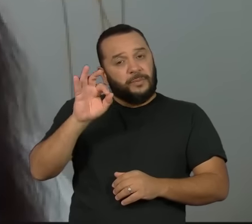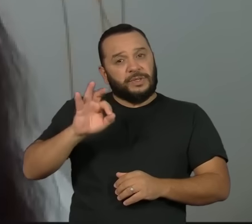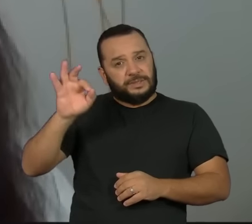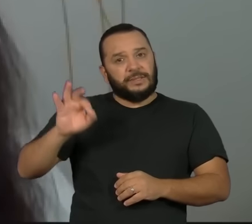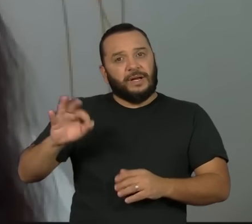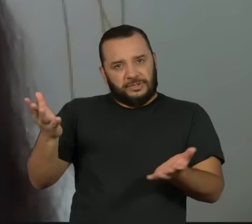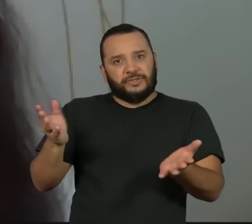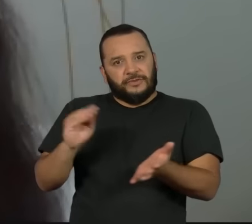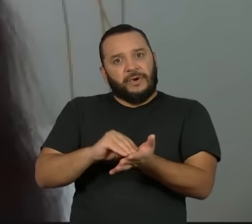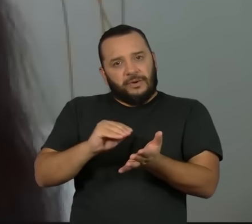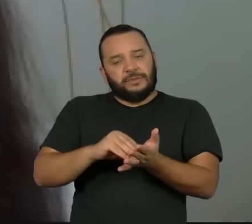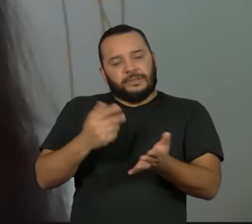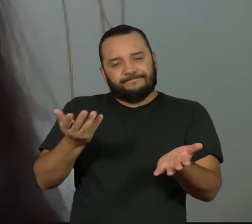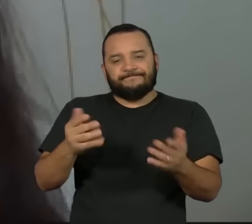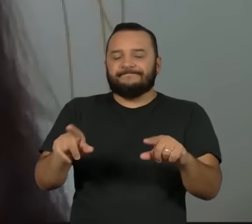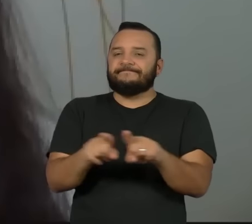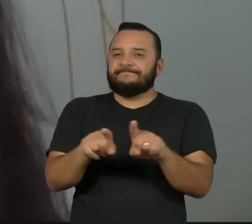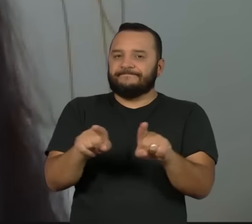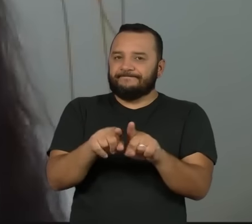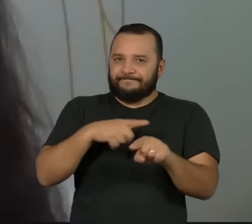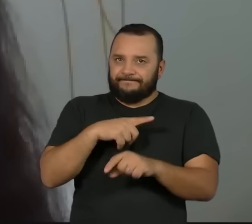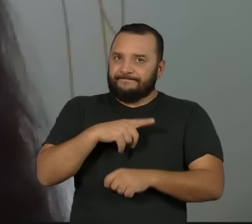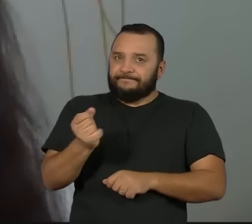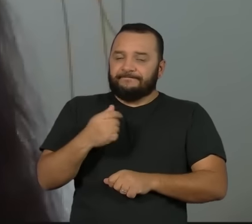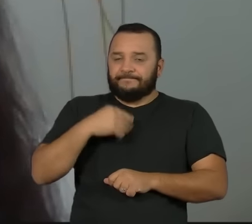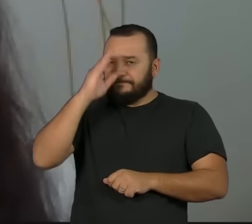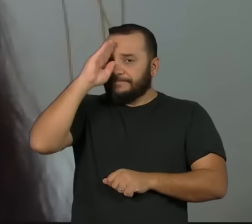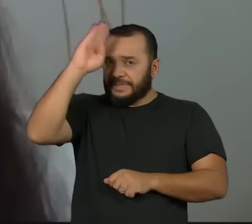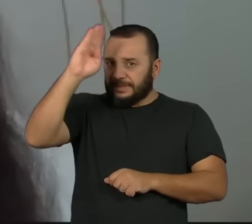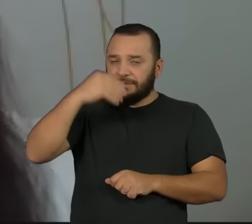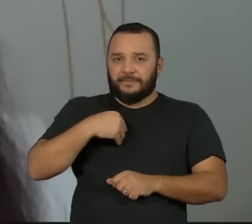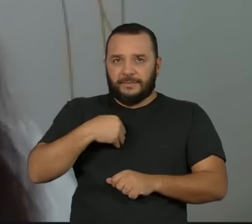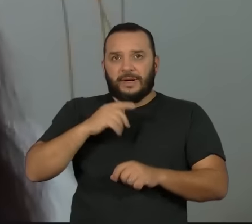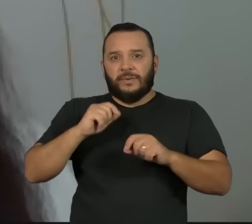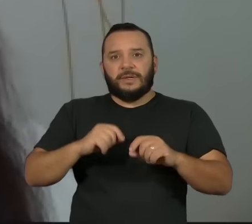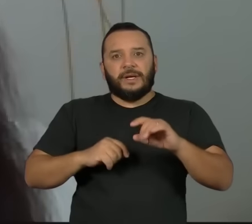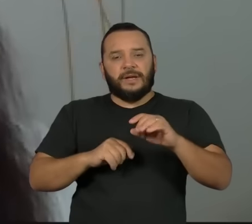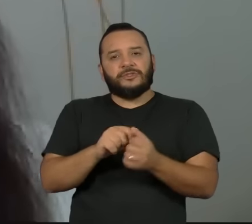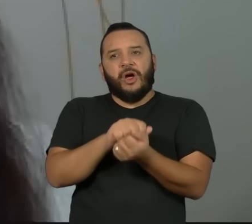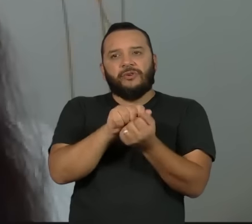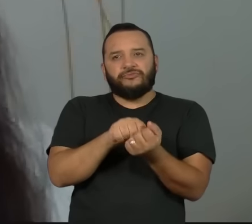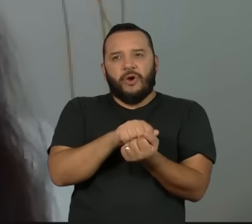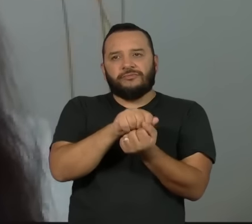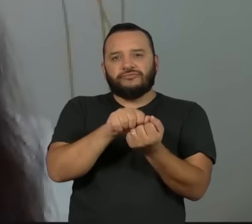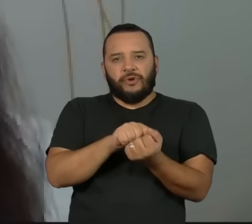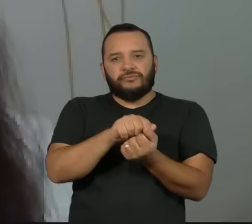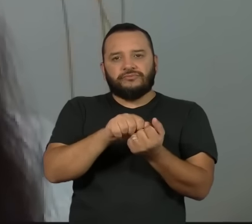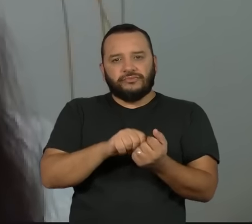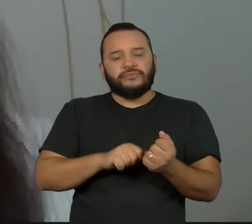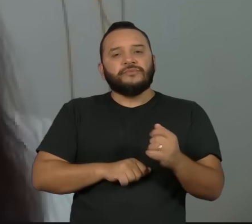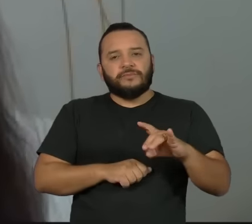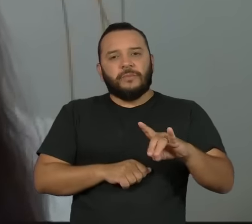agropecuário, a principal fonte de emissão de metano vem da pecuária. Então especificamente pela